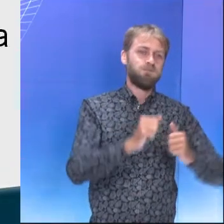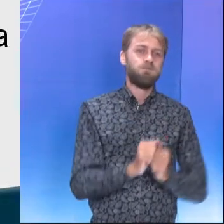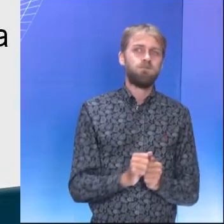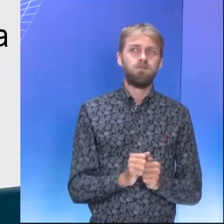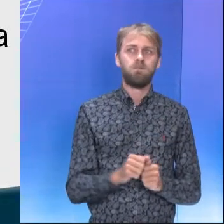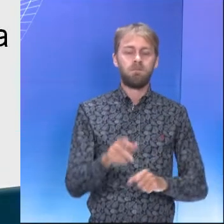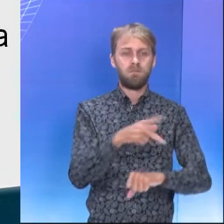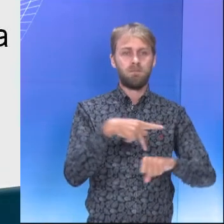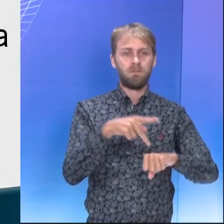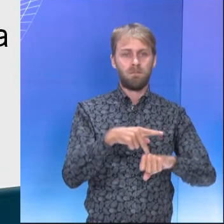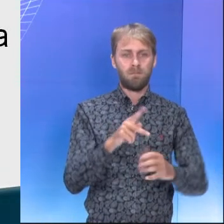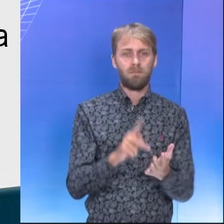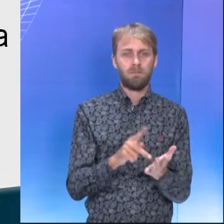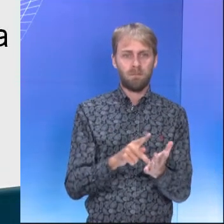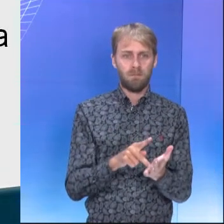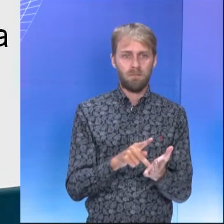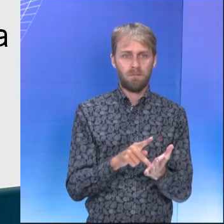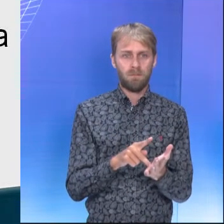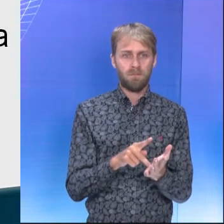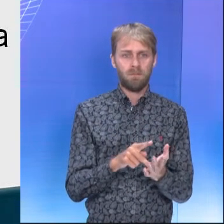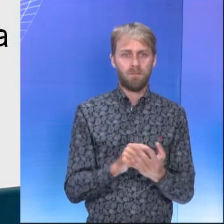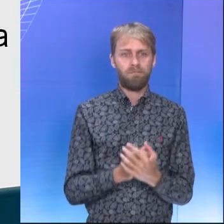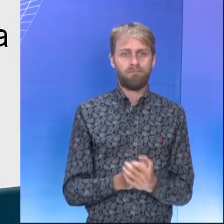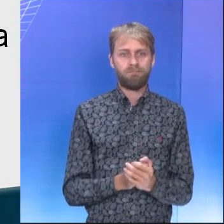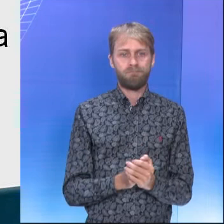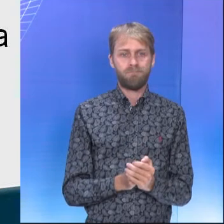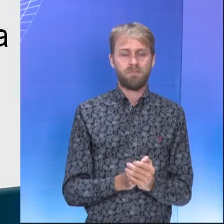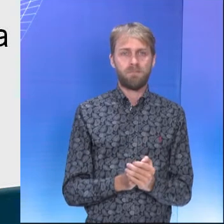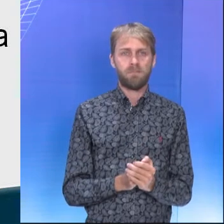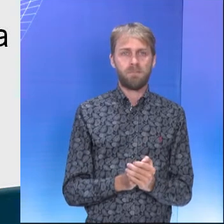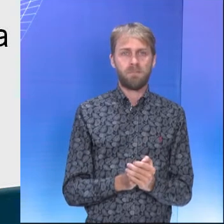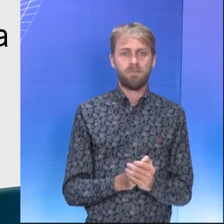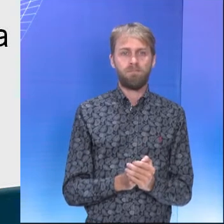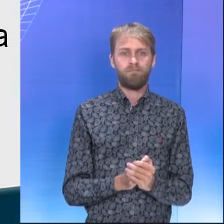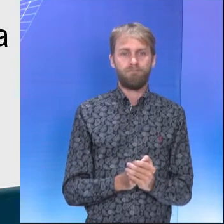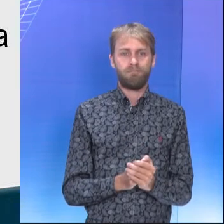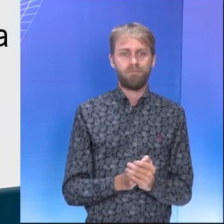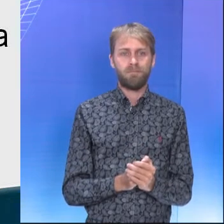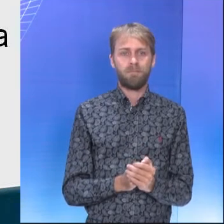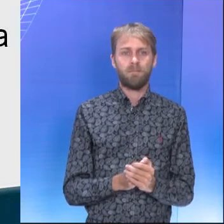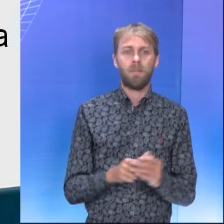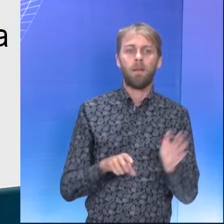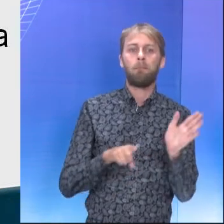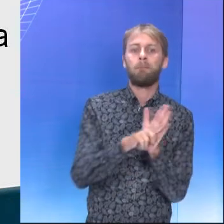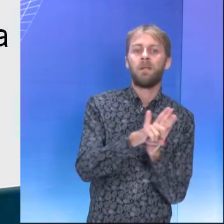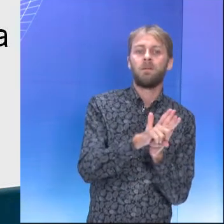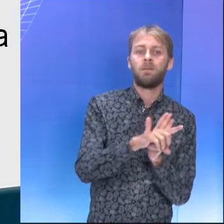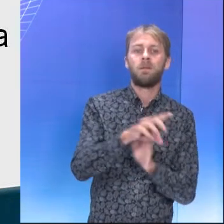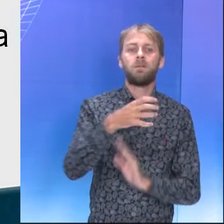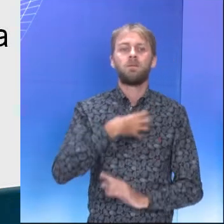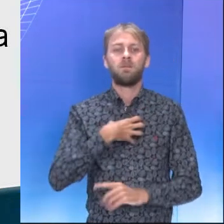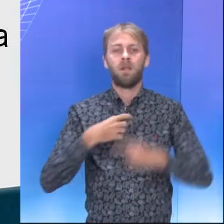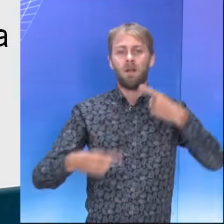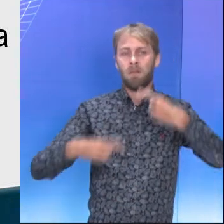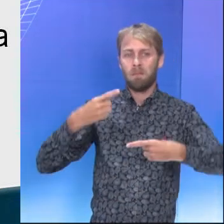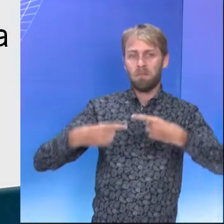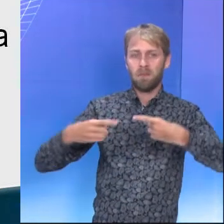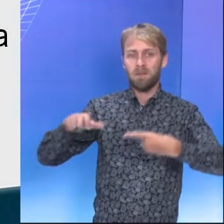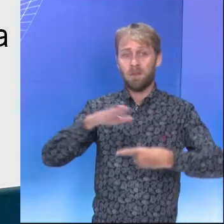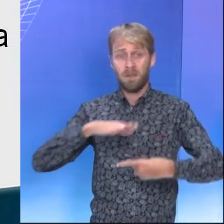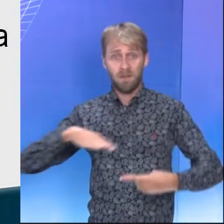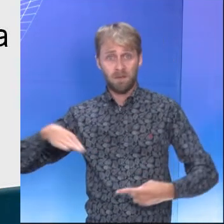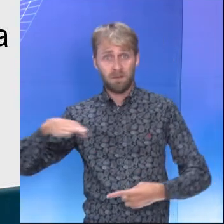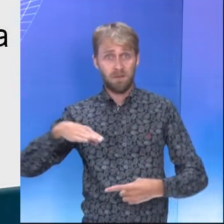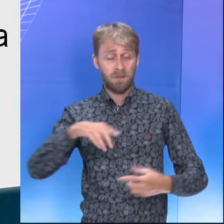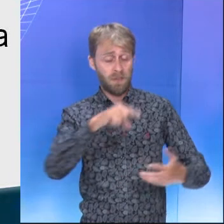nacionais foram se consolidando, em diversos países da Europa de forma diferente. Vamos para a pergunta. O modelo político das sociedades, discutidas